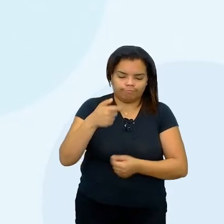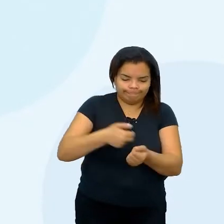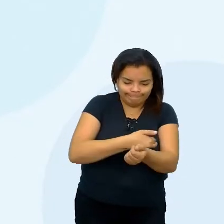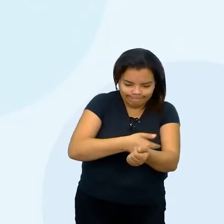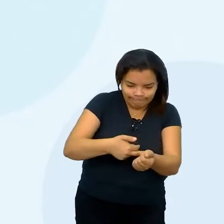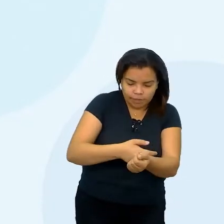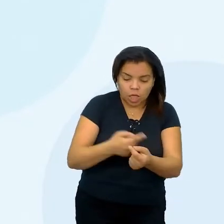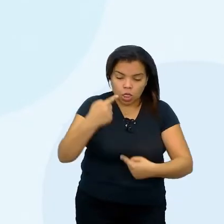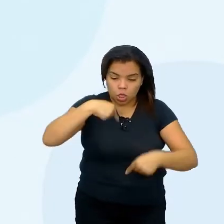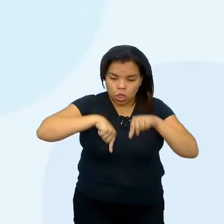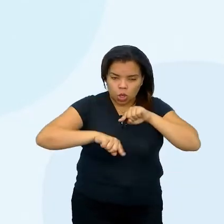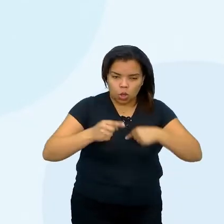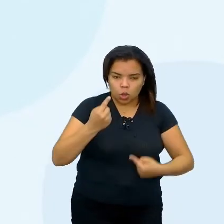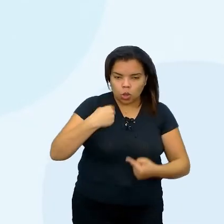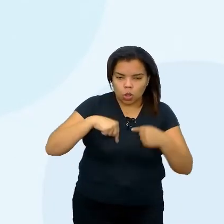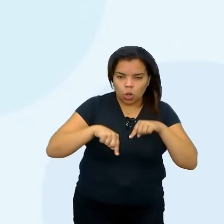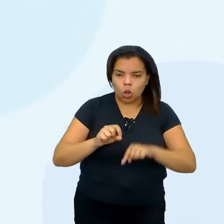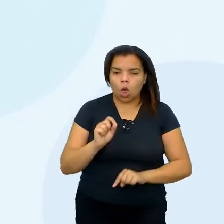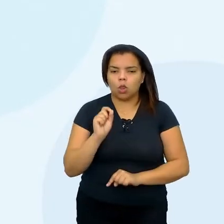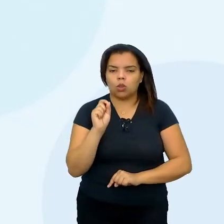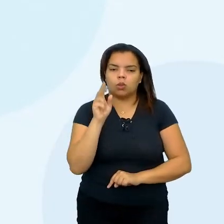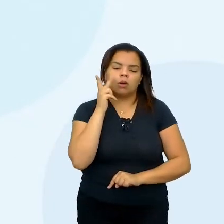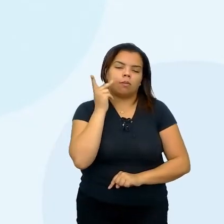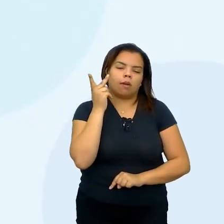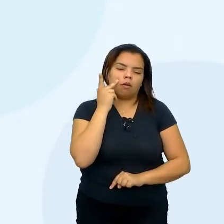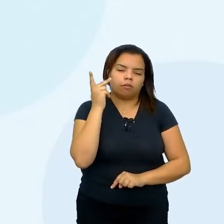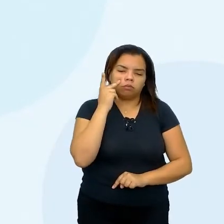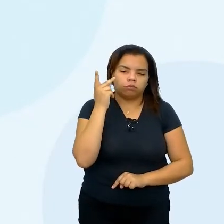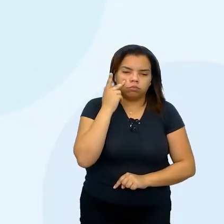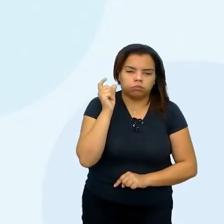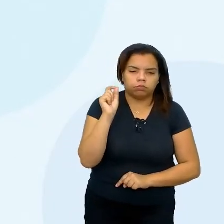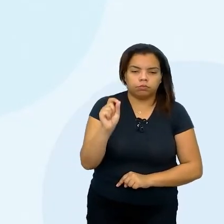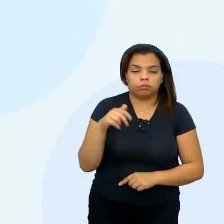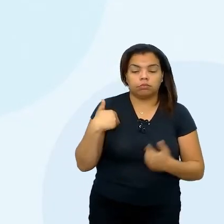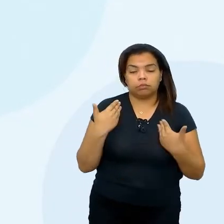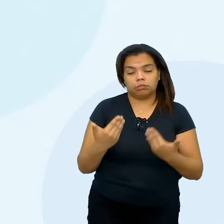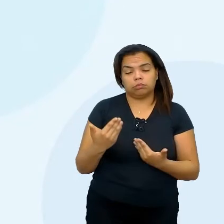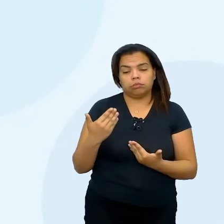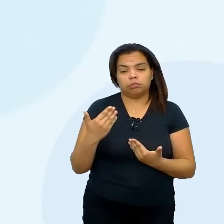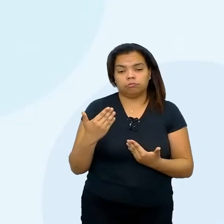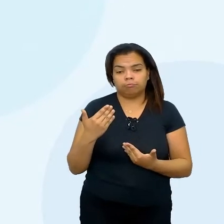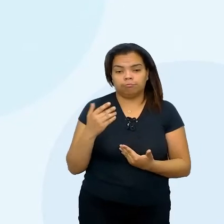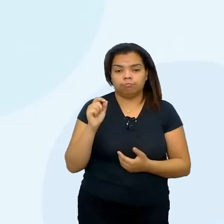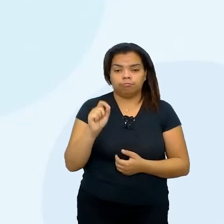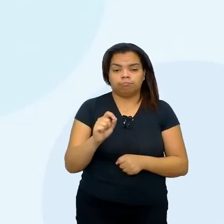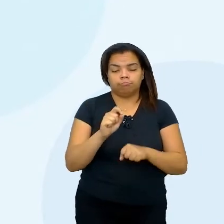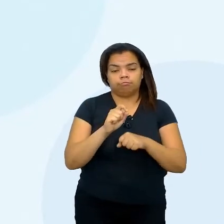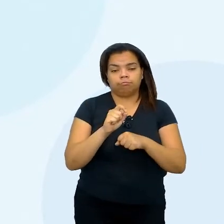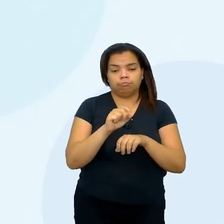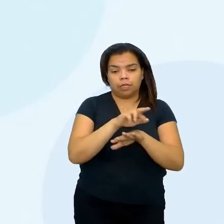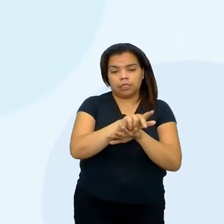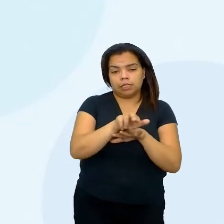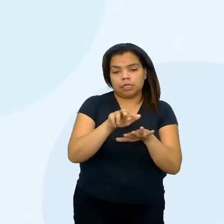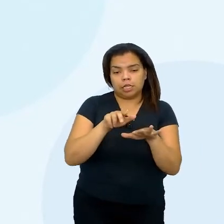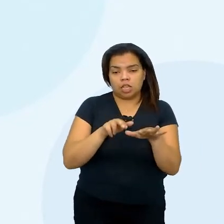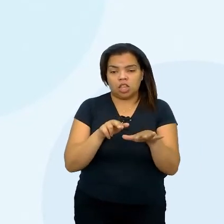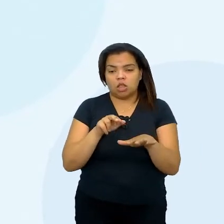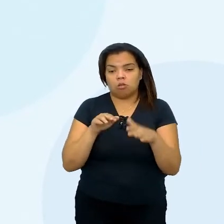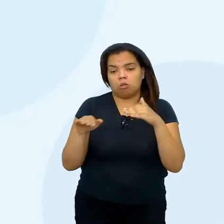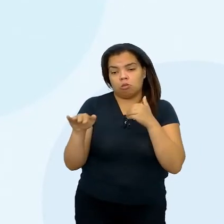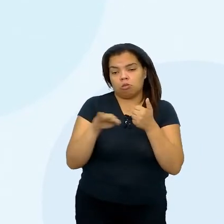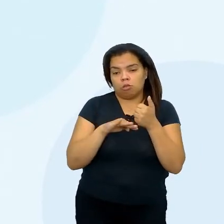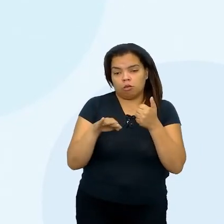circulação normal desses indivíduos. Então, aí, esses seriam os efeitos no nível proteico, né? Como